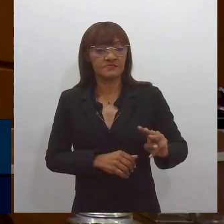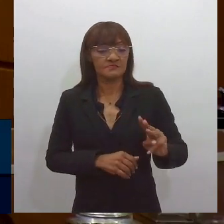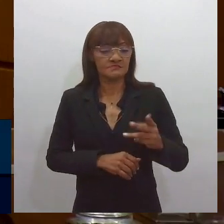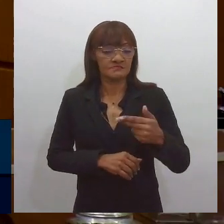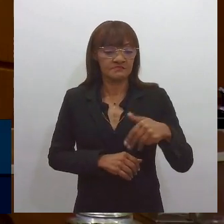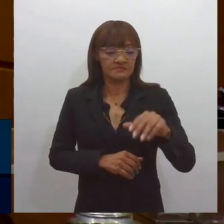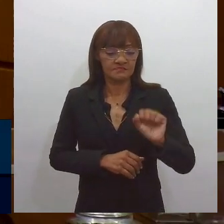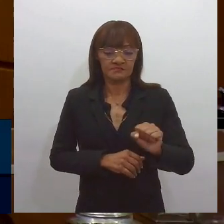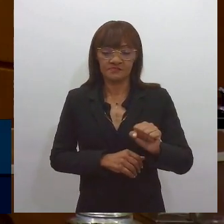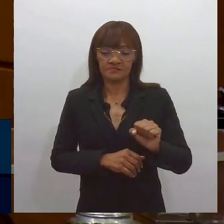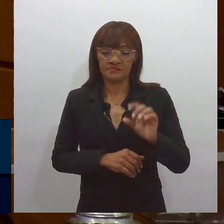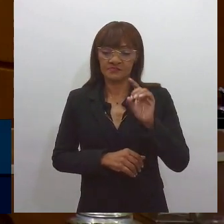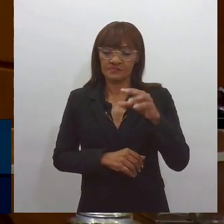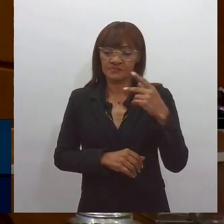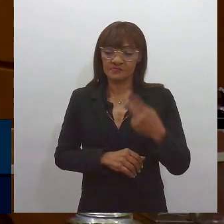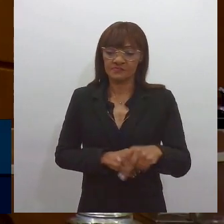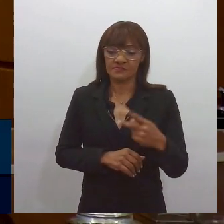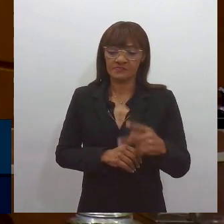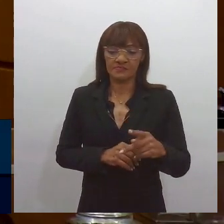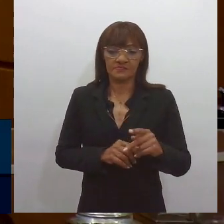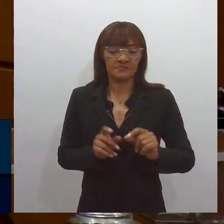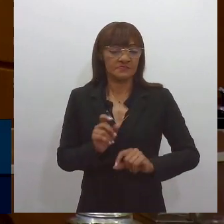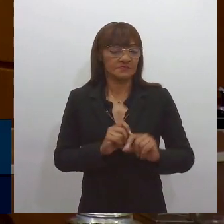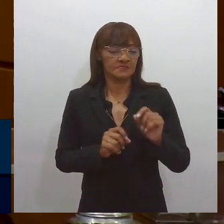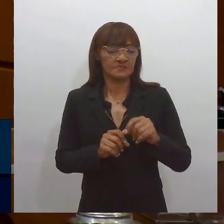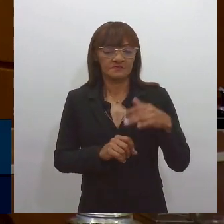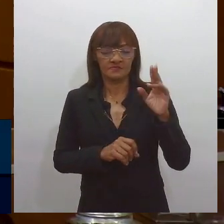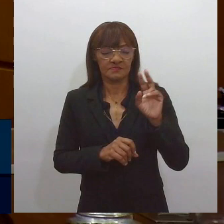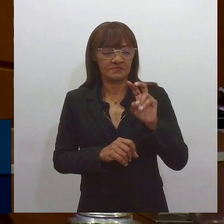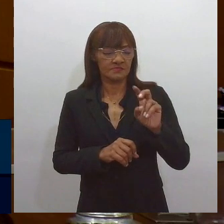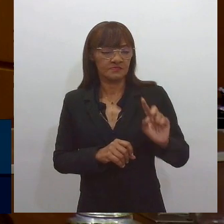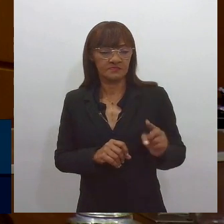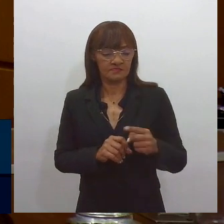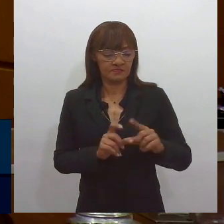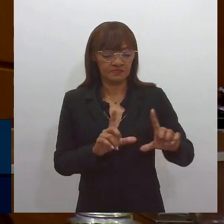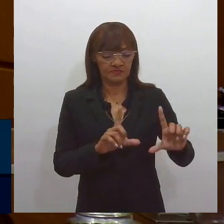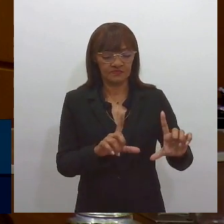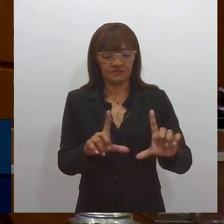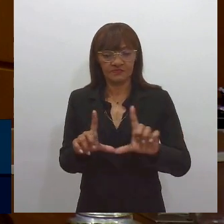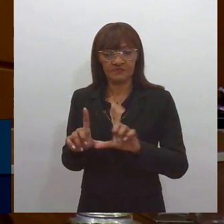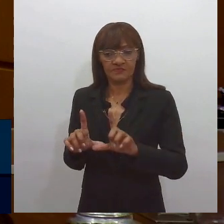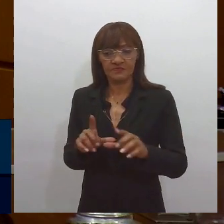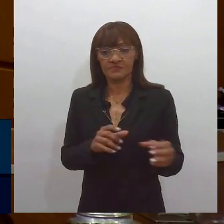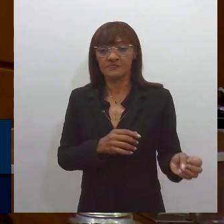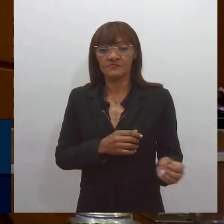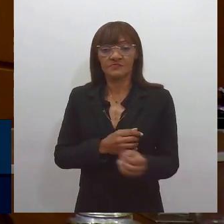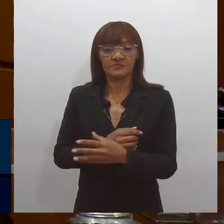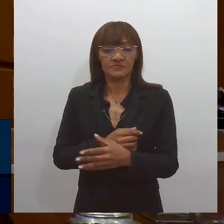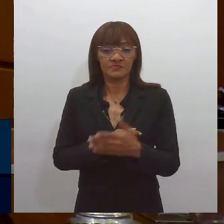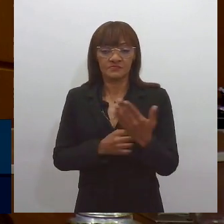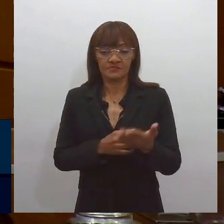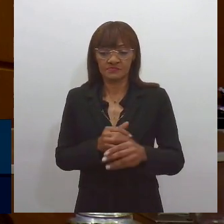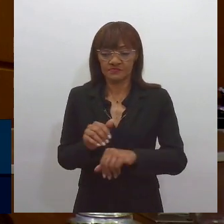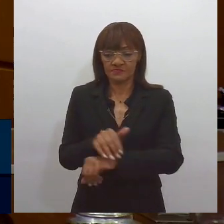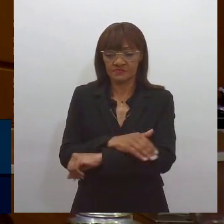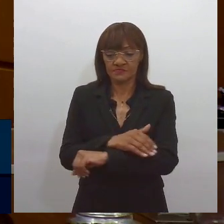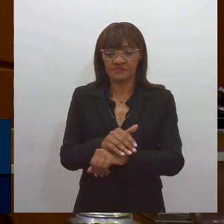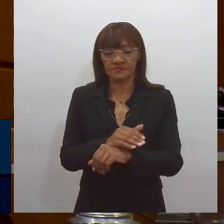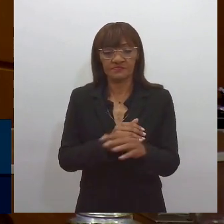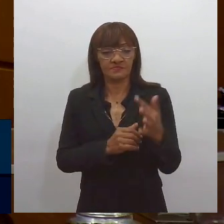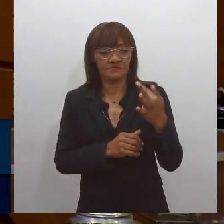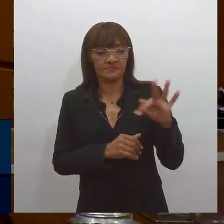de 5.000 placas novas que estamos instalando aí nas rodovias federais instalamos mais de 17.000 m de